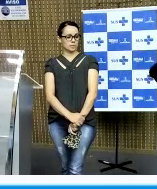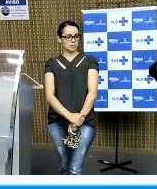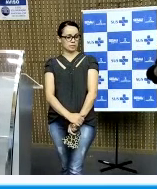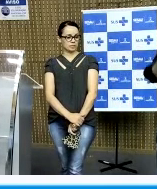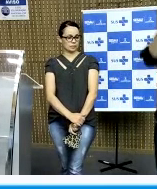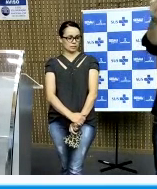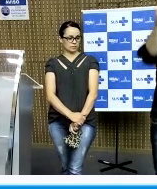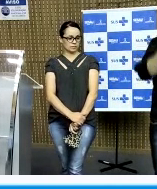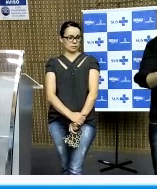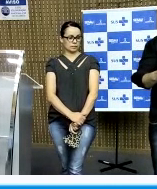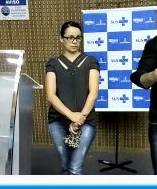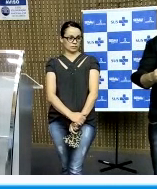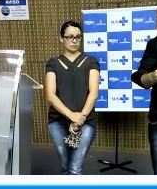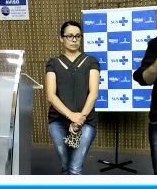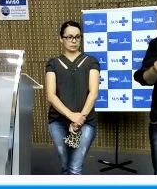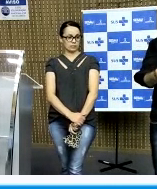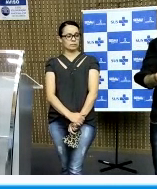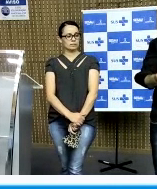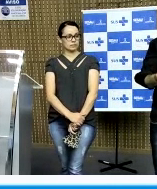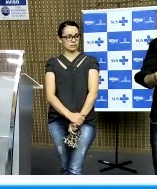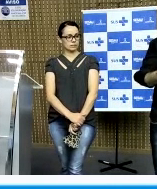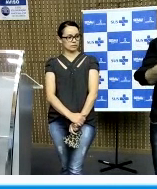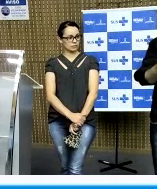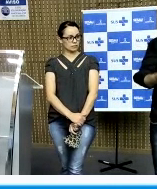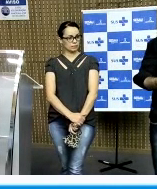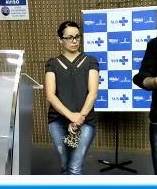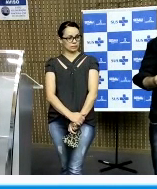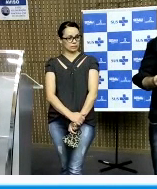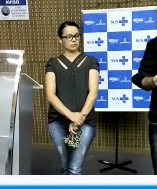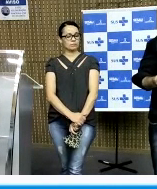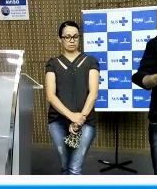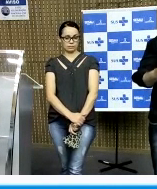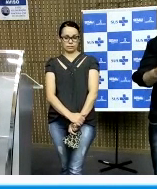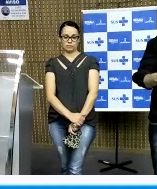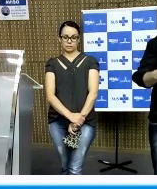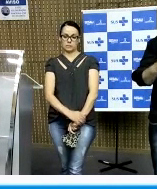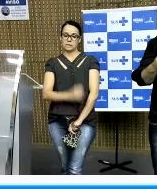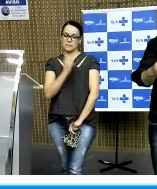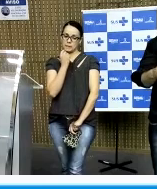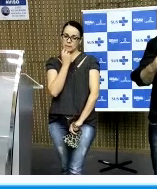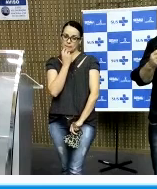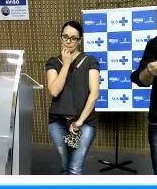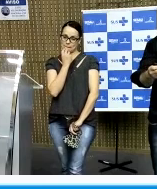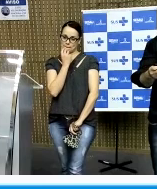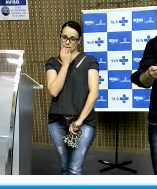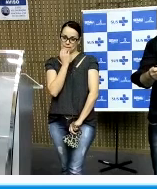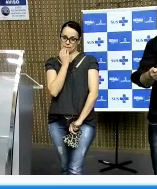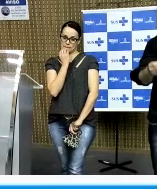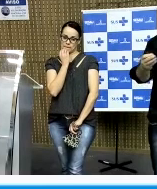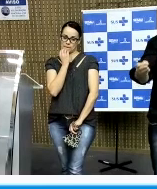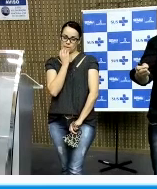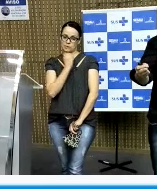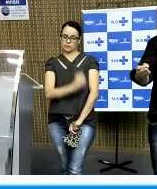das crianças, geralmente ela sai da maternidade já com toda a triagem neonatal garantida, olhinho, pezinho, coraçãozinho,